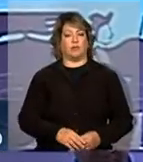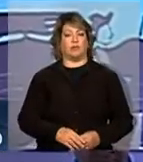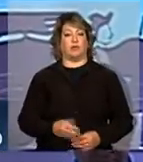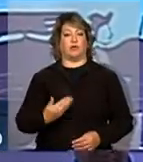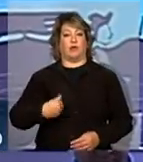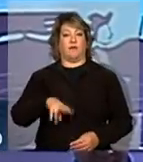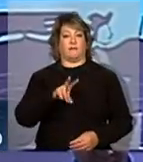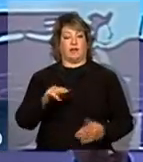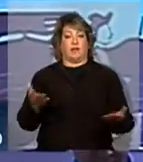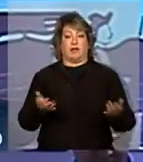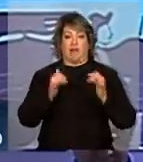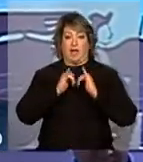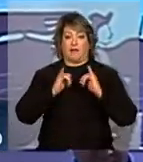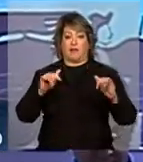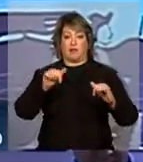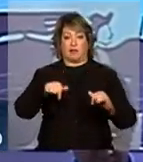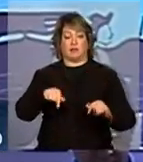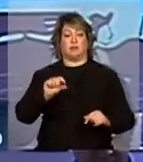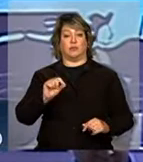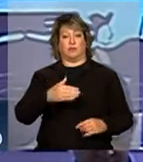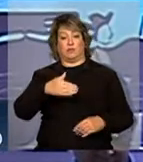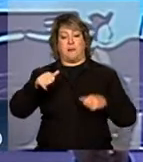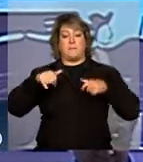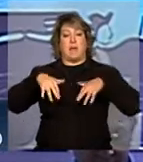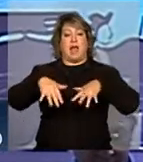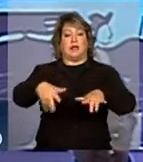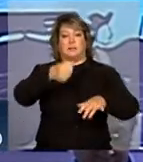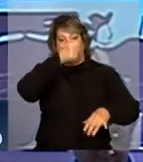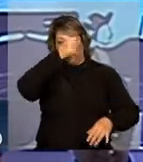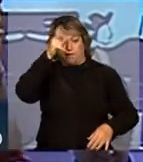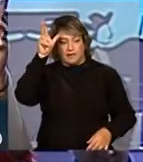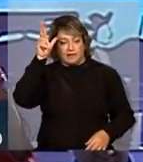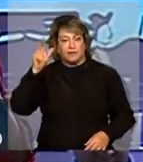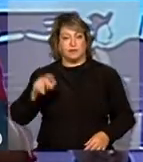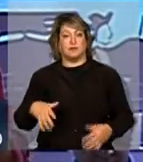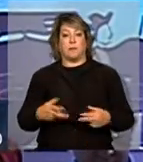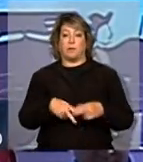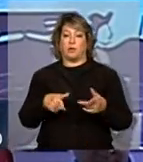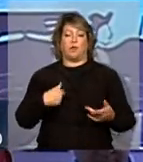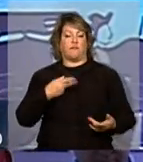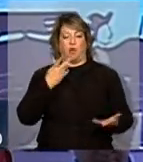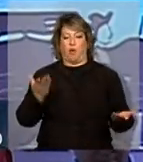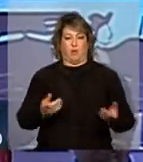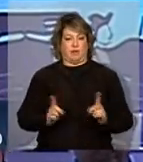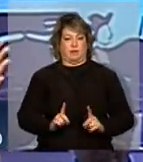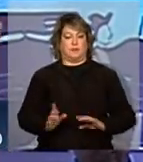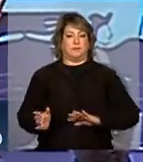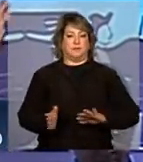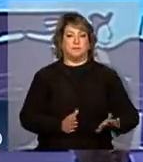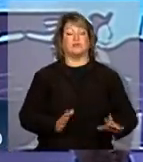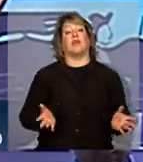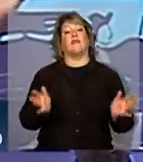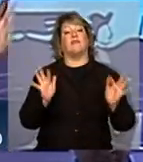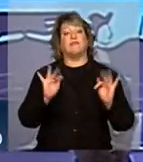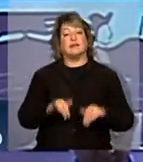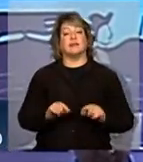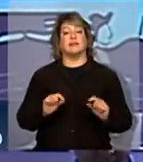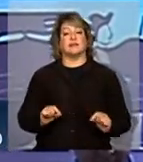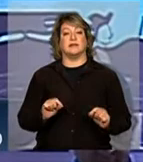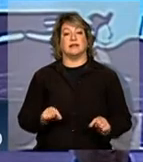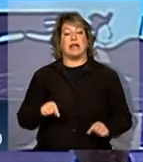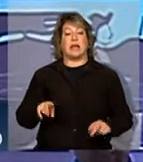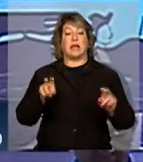Nós vamos anunciar isso na marcha dos prefeitos. Por isso que eu não falo hoje. E, por fim, essa questão